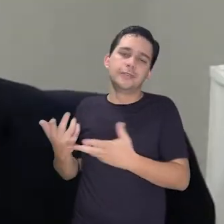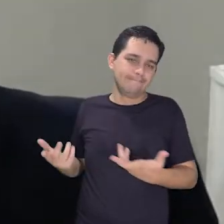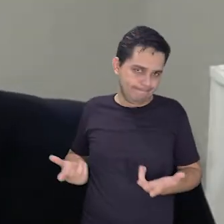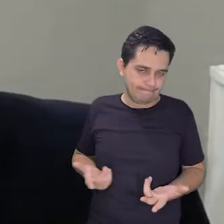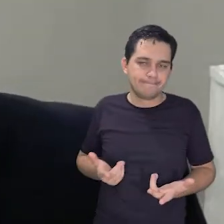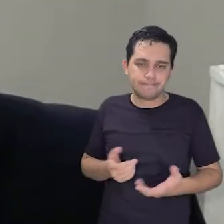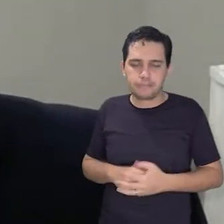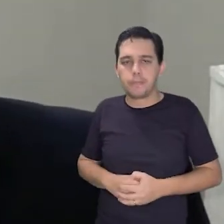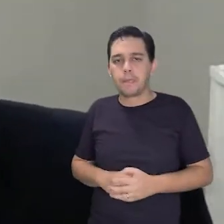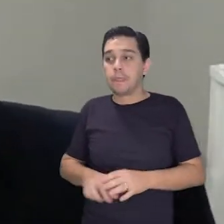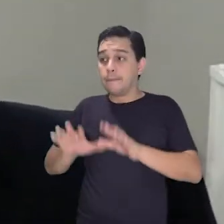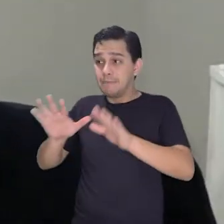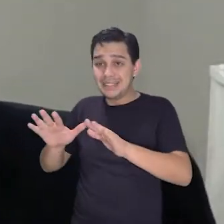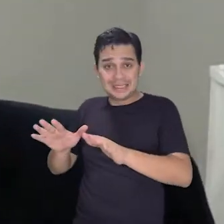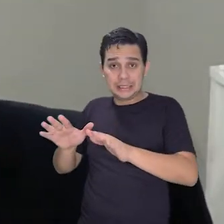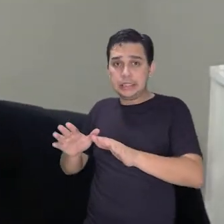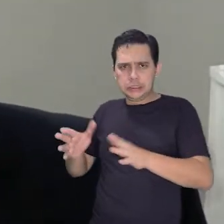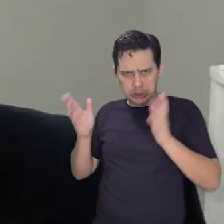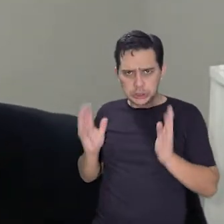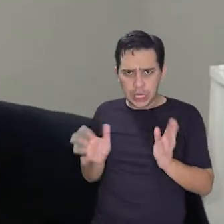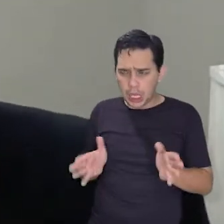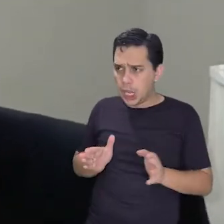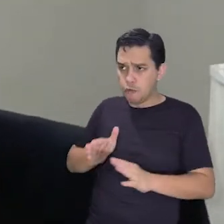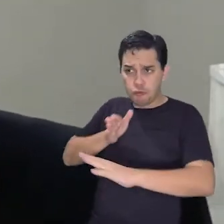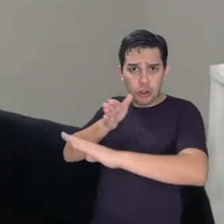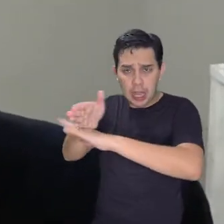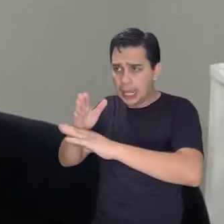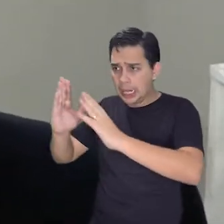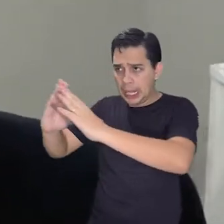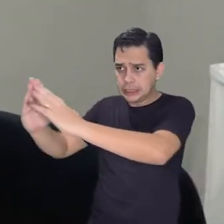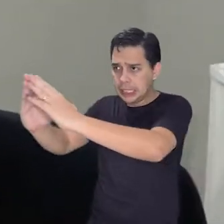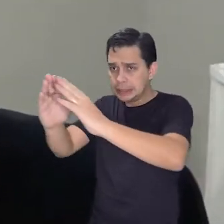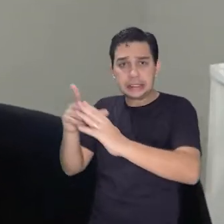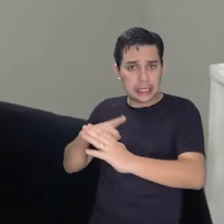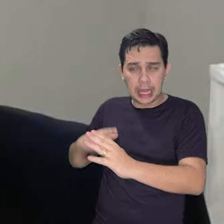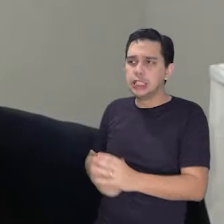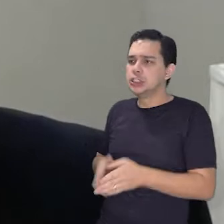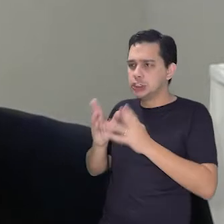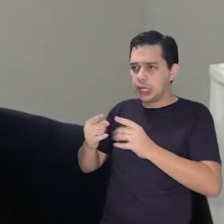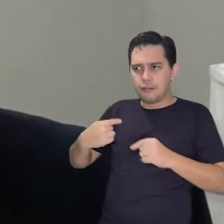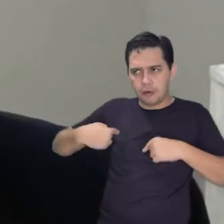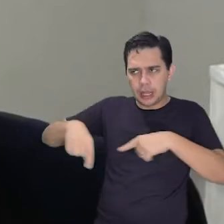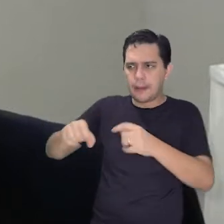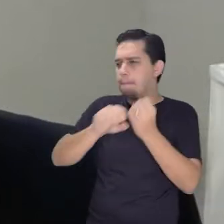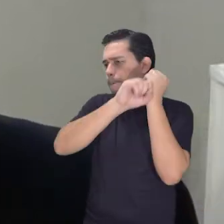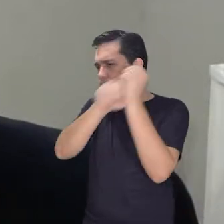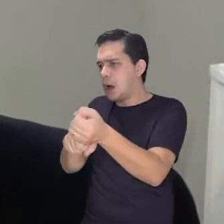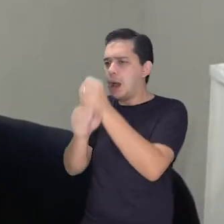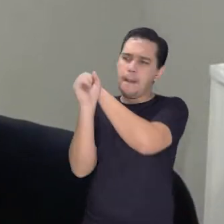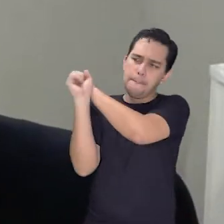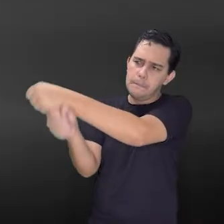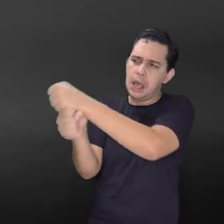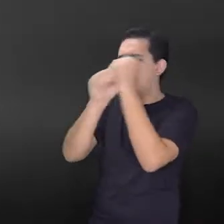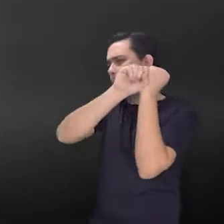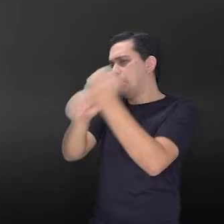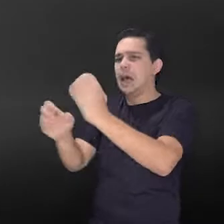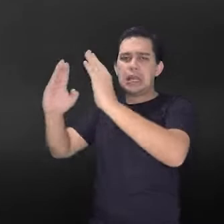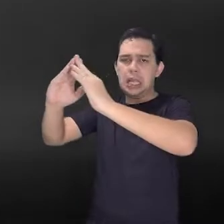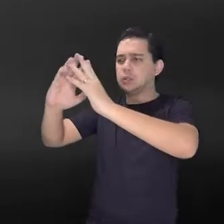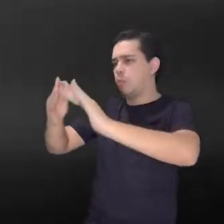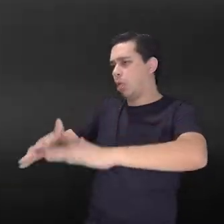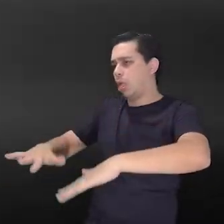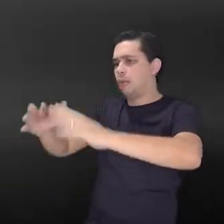As construções ainda não foram demolidas. É necessário observar o rito processual para que as casas possam ser demolidas.